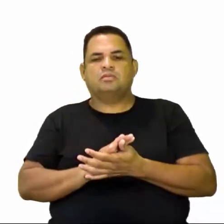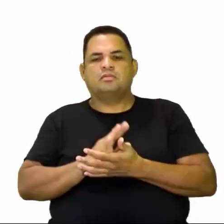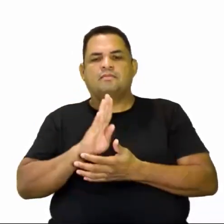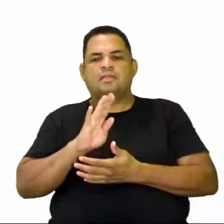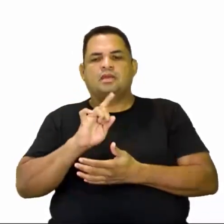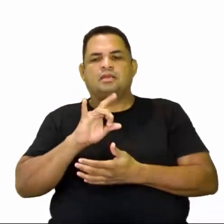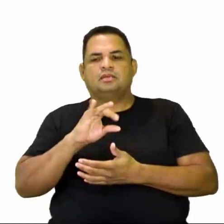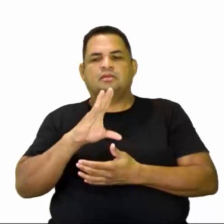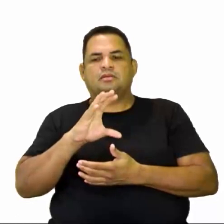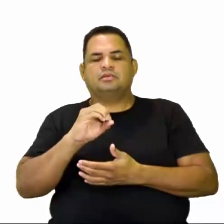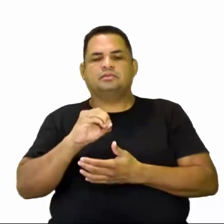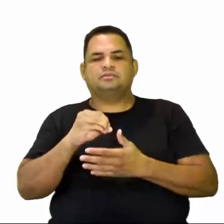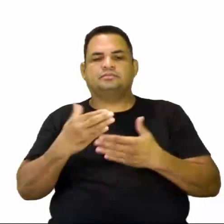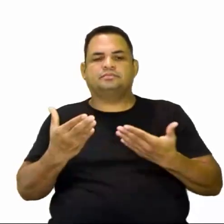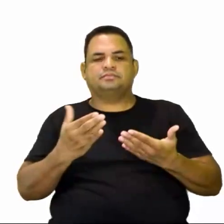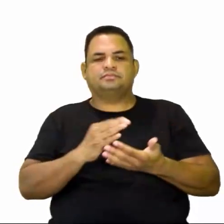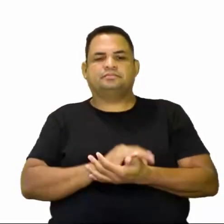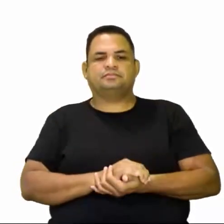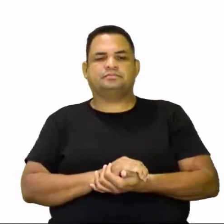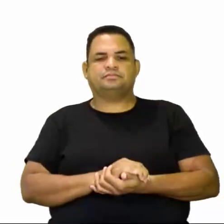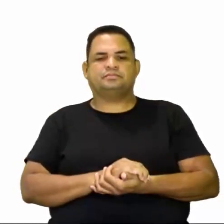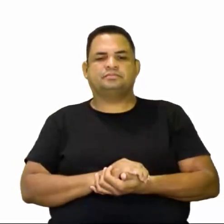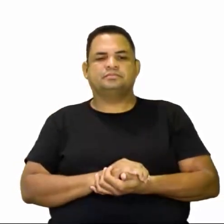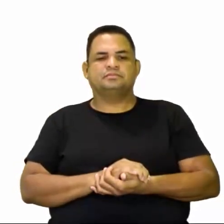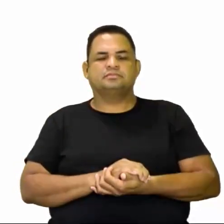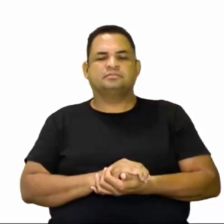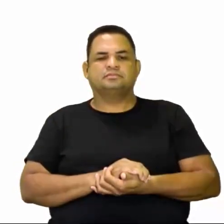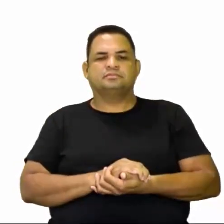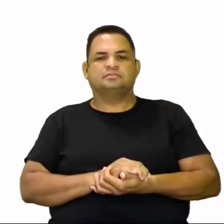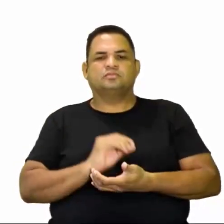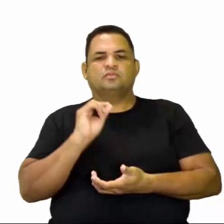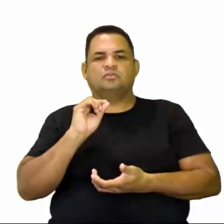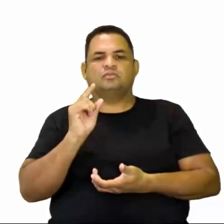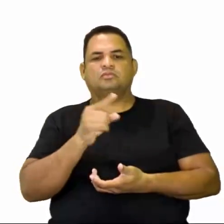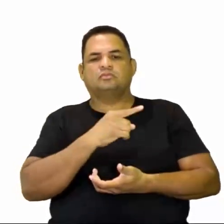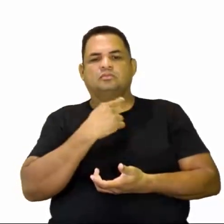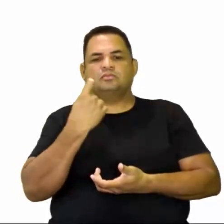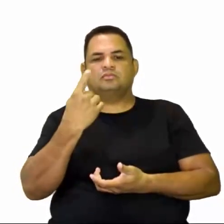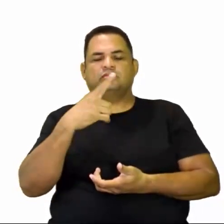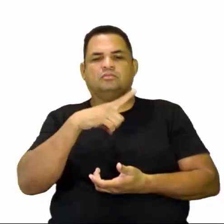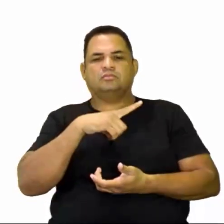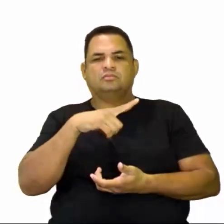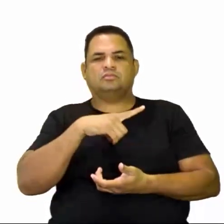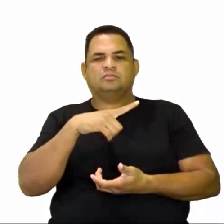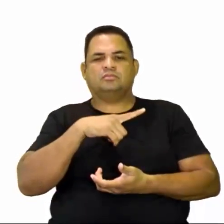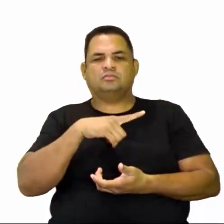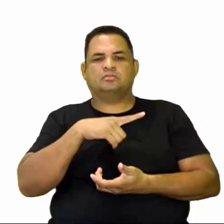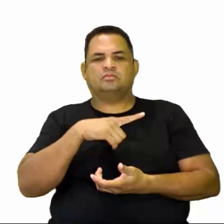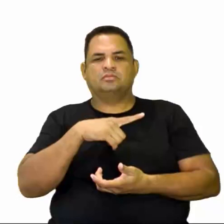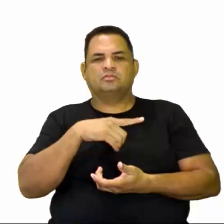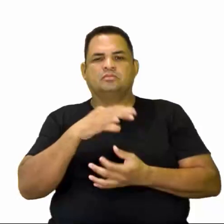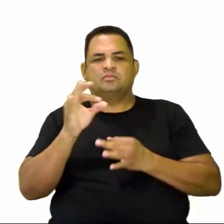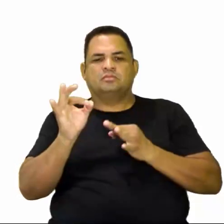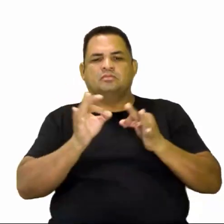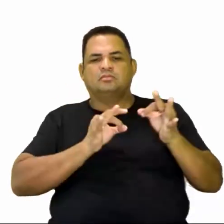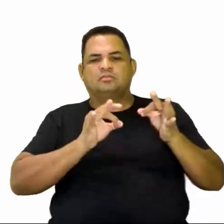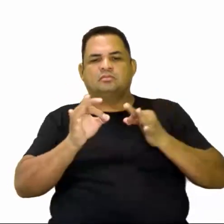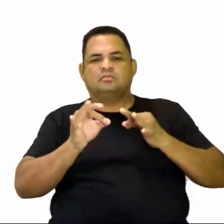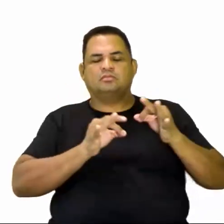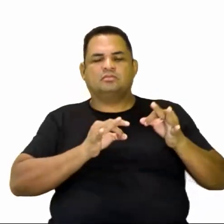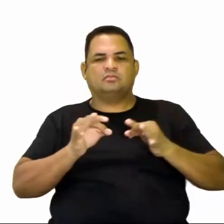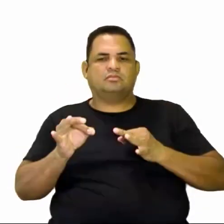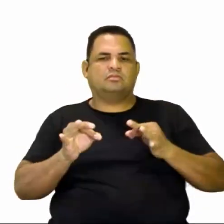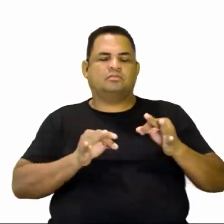atacado pelo bário, então o que é que nós teremos? Nós teremos a formação